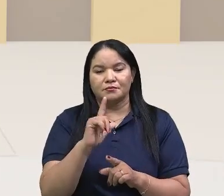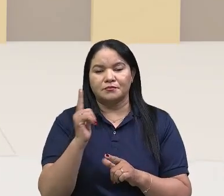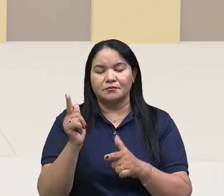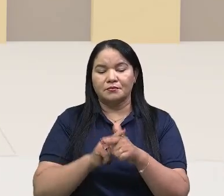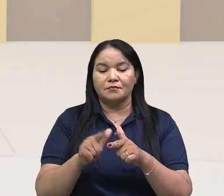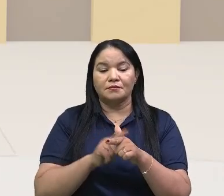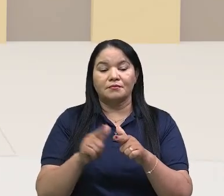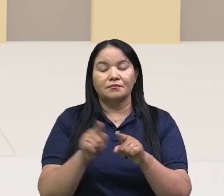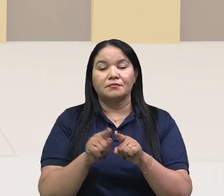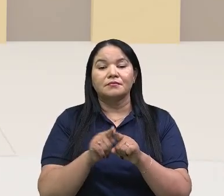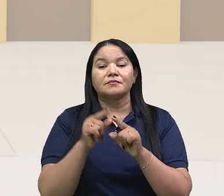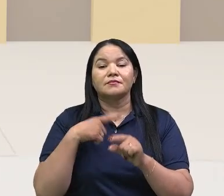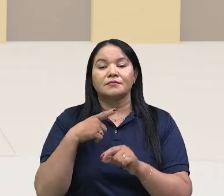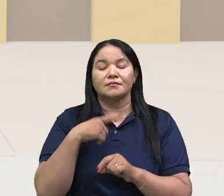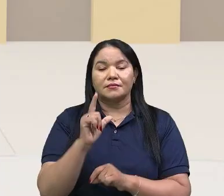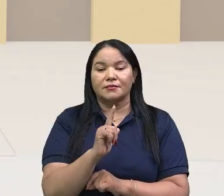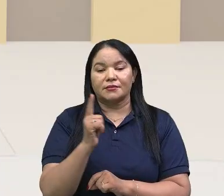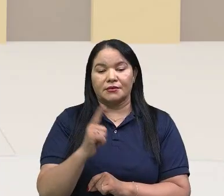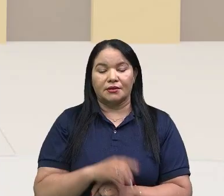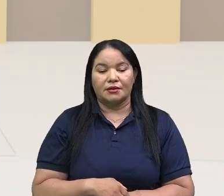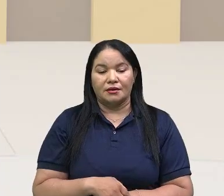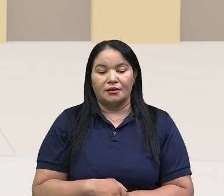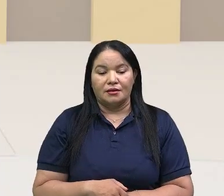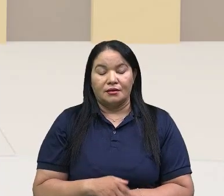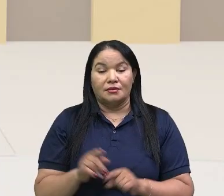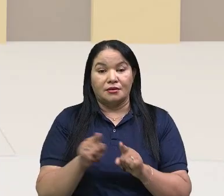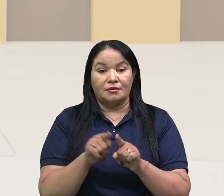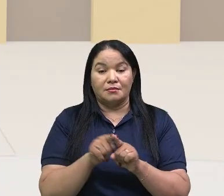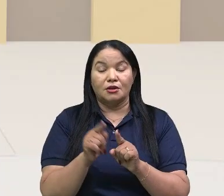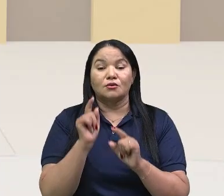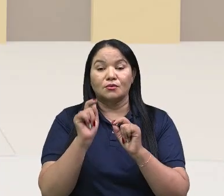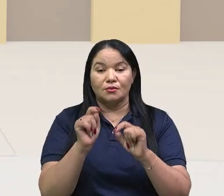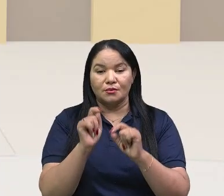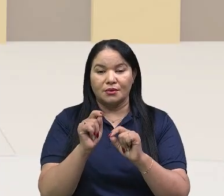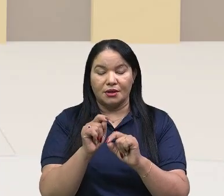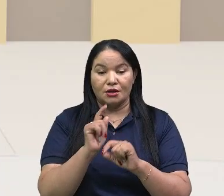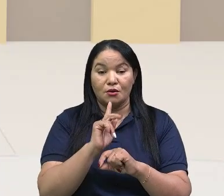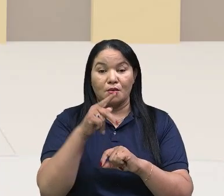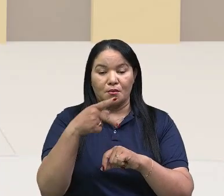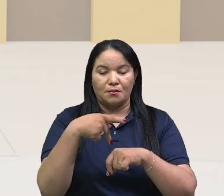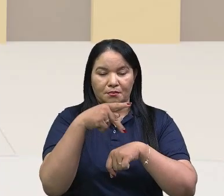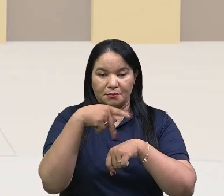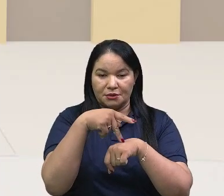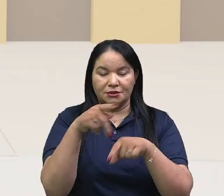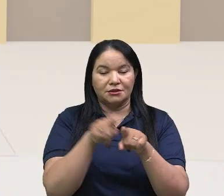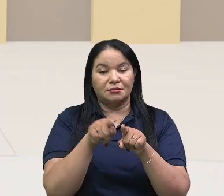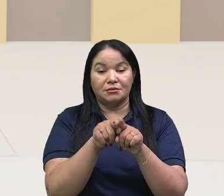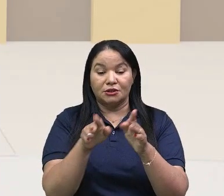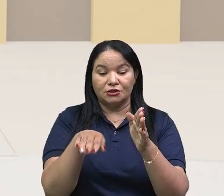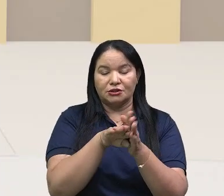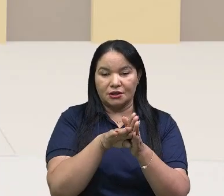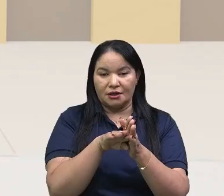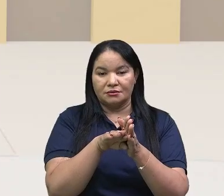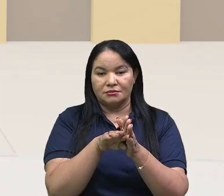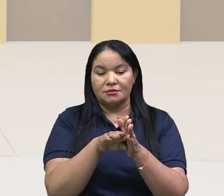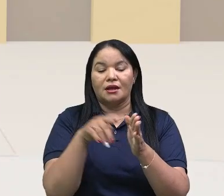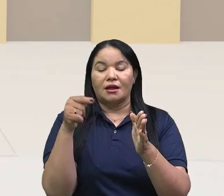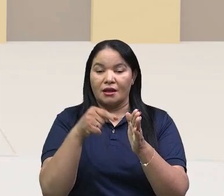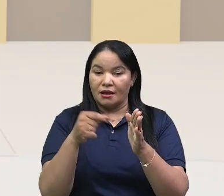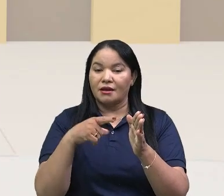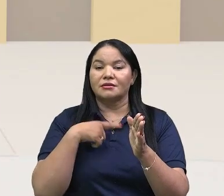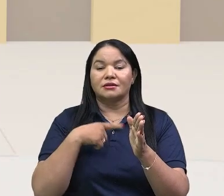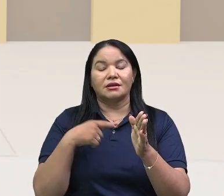né? Vamos também verificar aí a chegada, gente. Também vamos ter essas consequências, onde também teremos